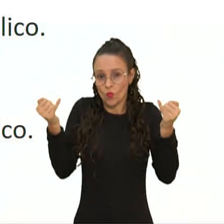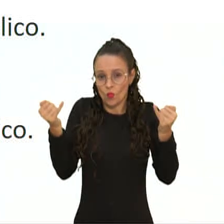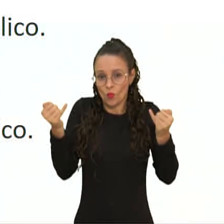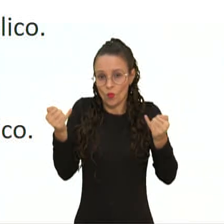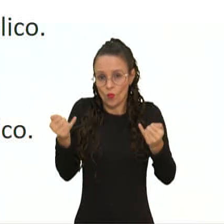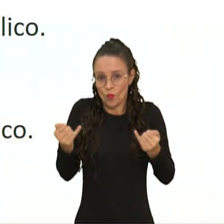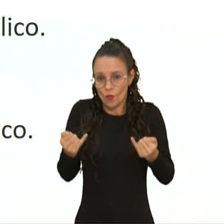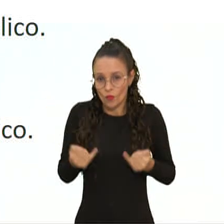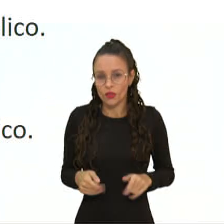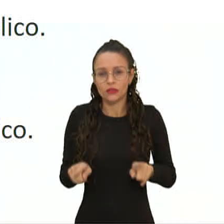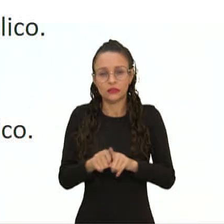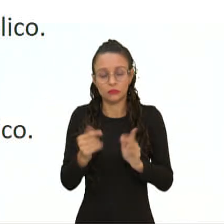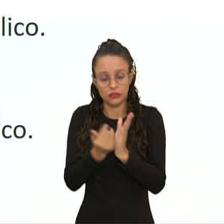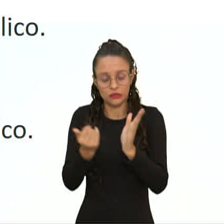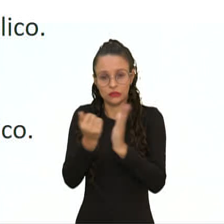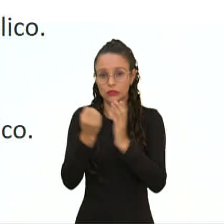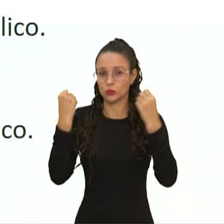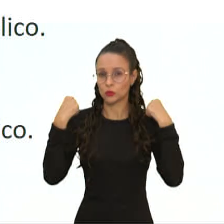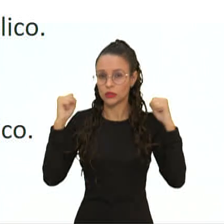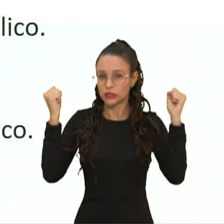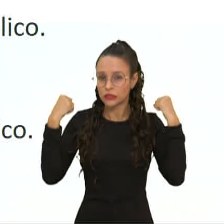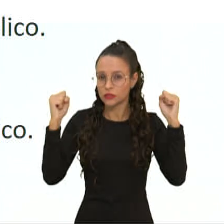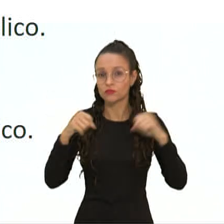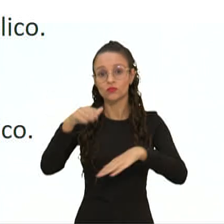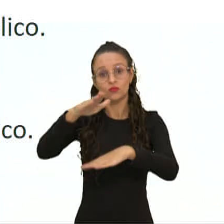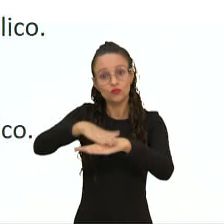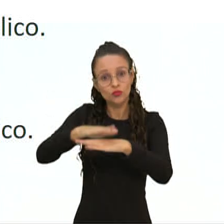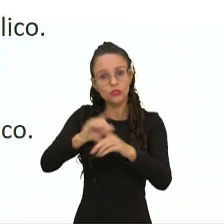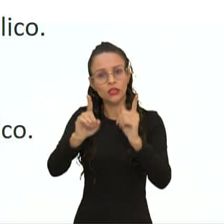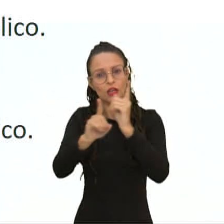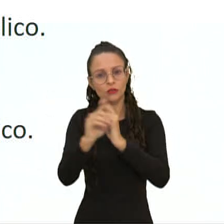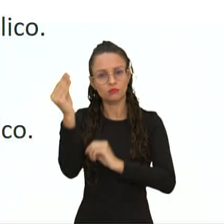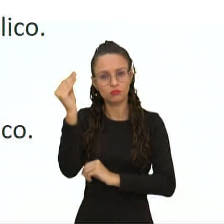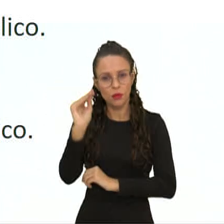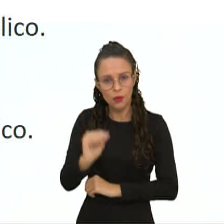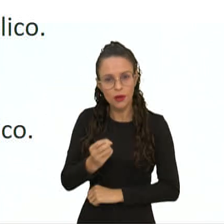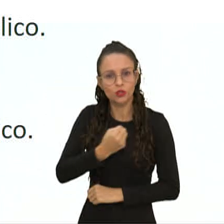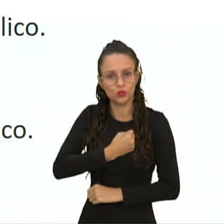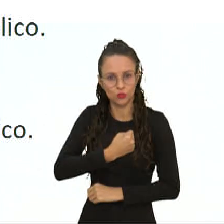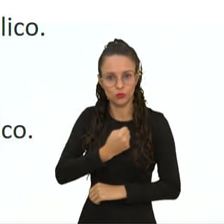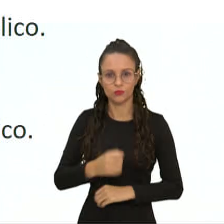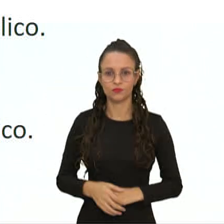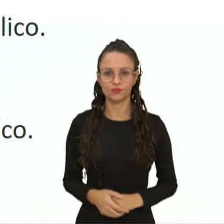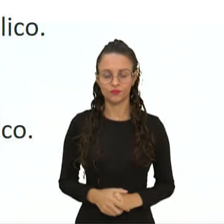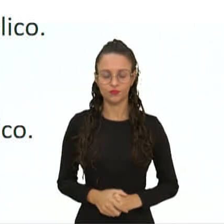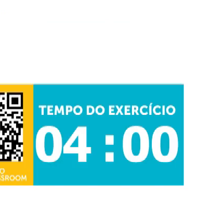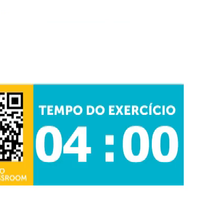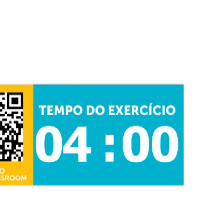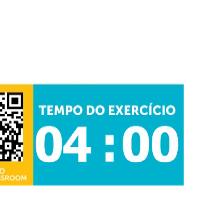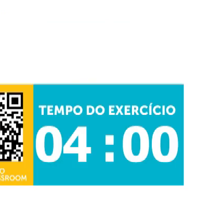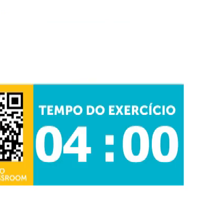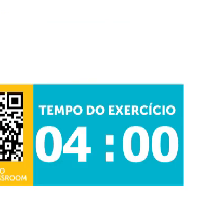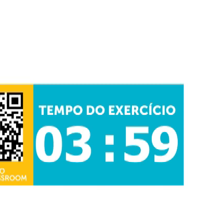e um excesso de exercício físico identifica e e a gente já faz a correção